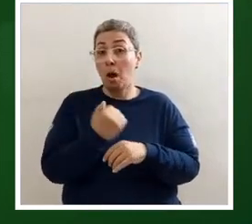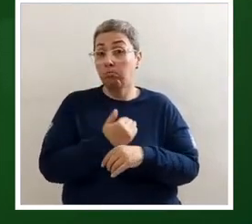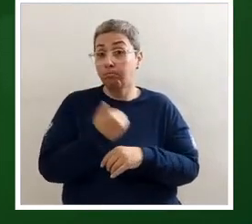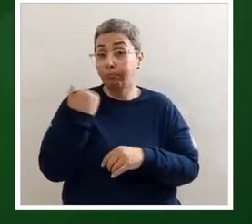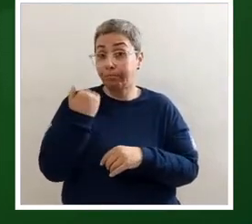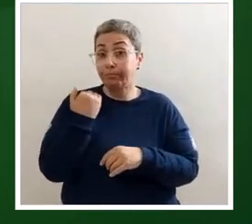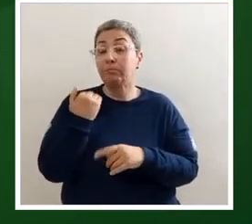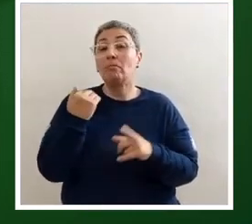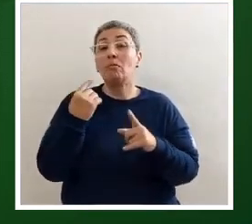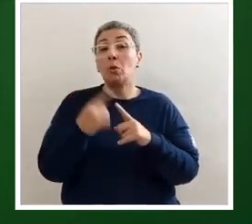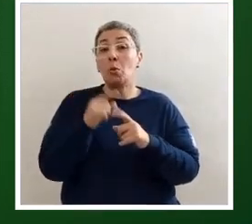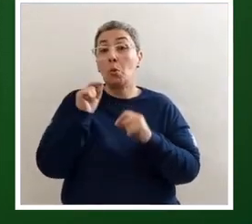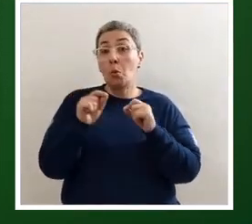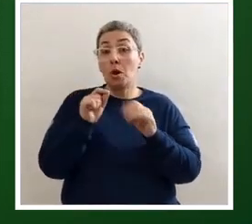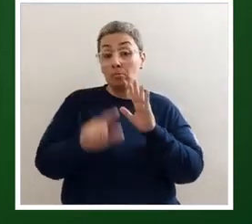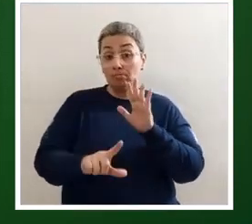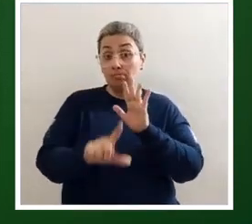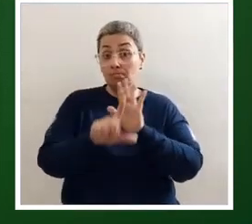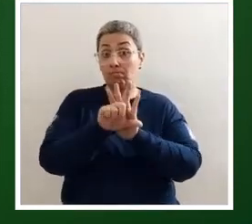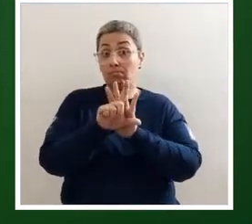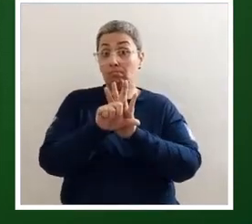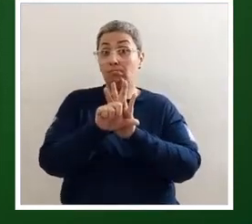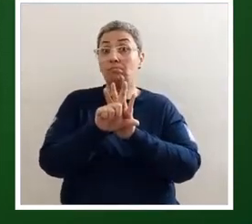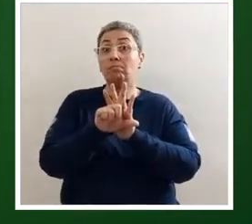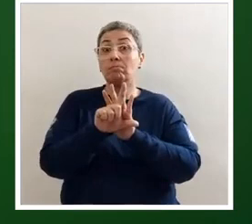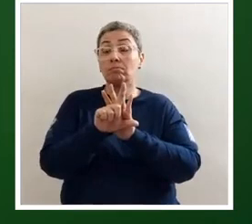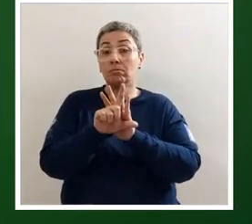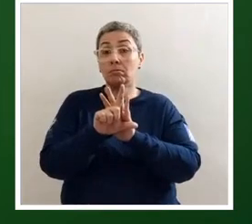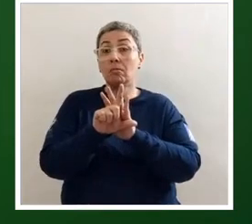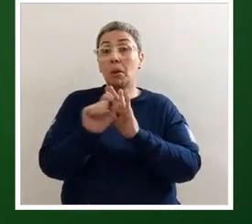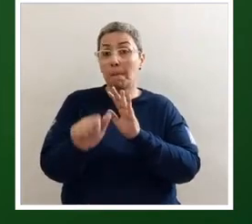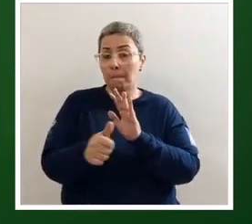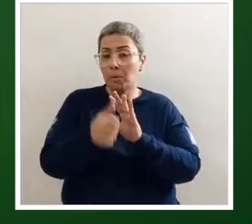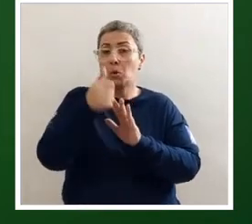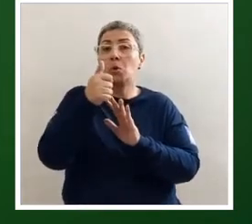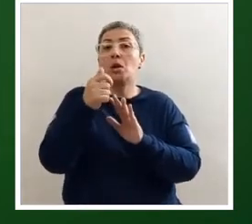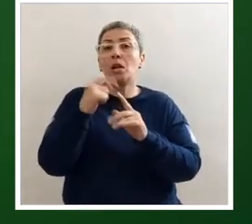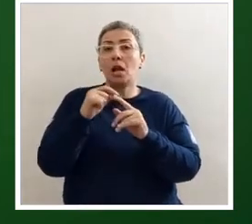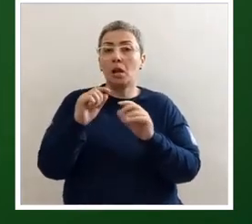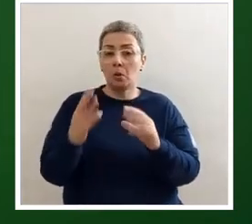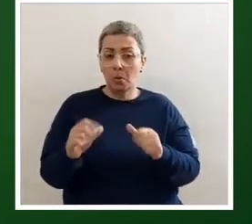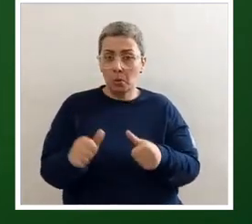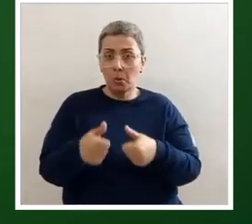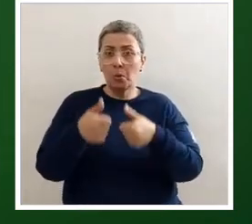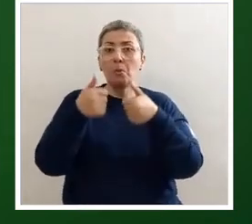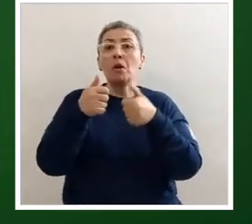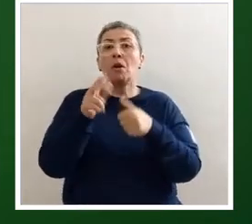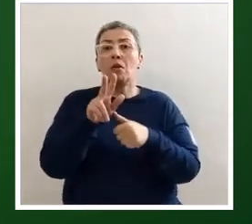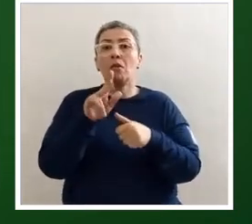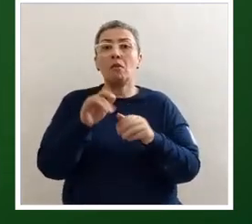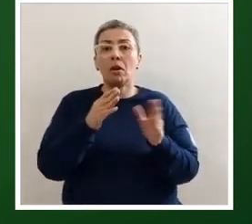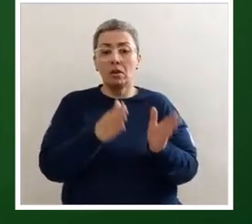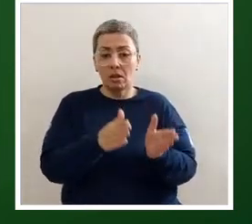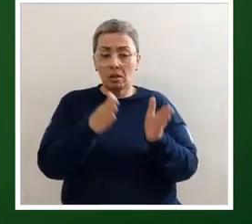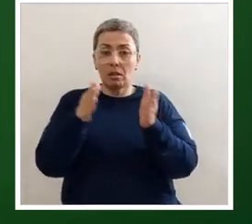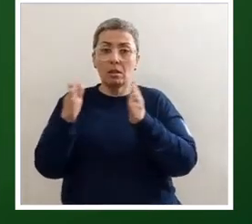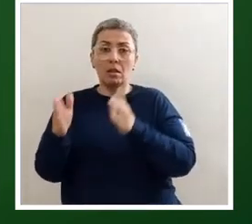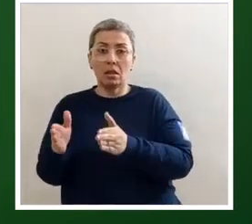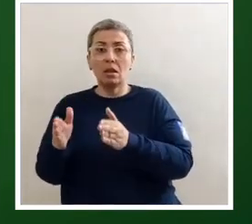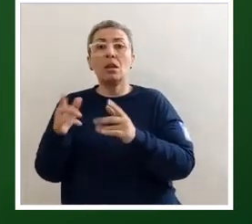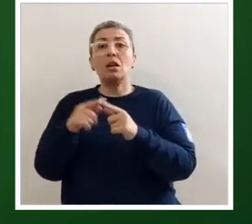e com a legislação melhorando se aperfeiçoando a gente chega nessa fase